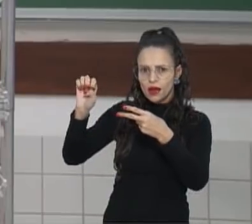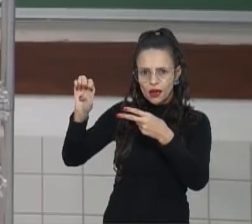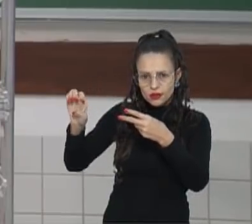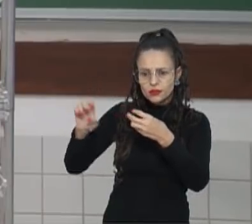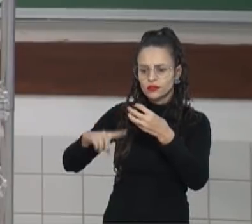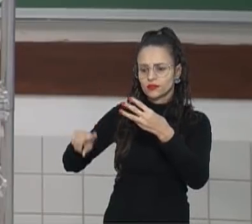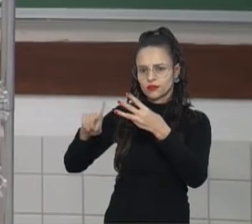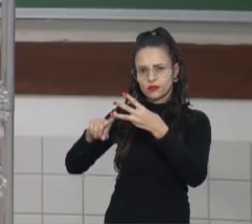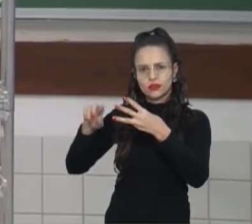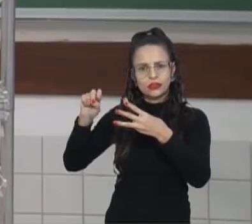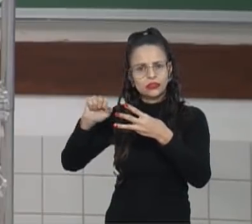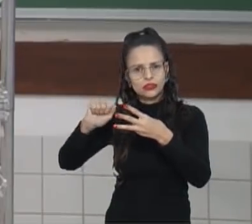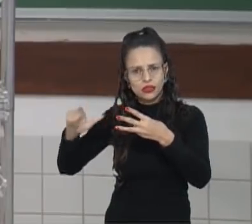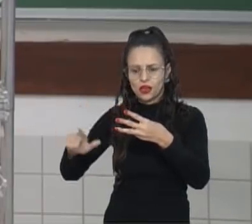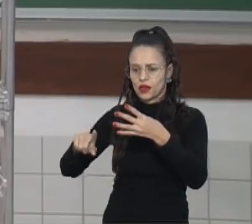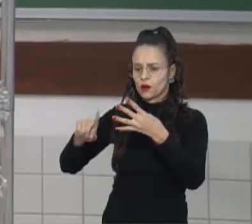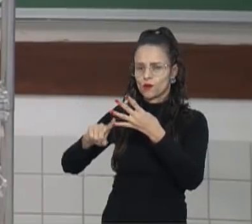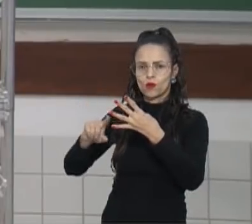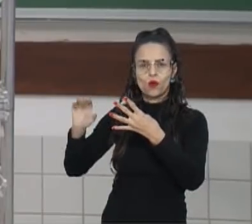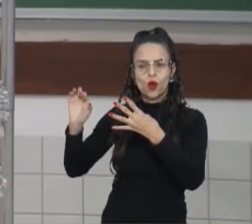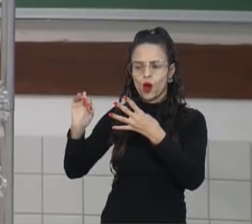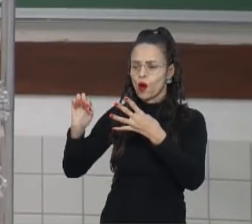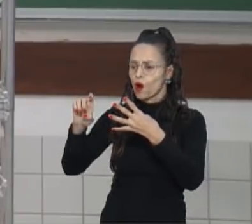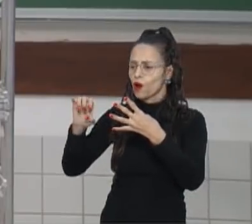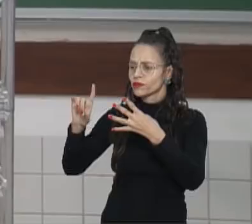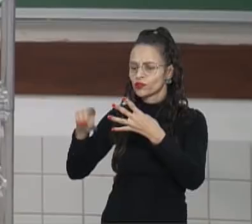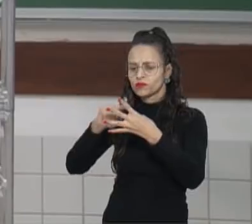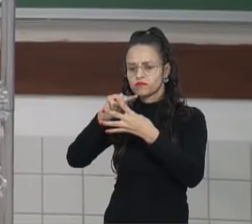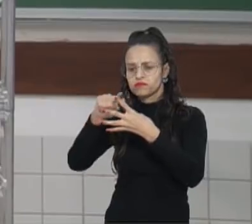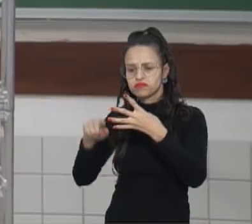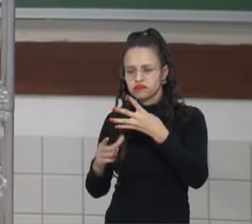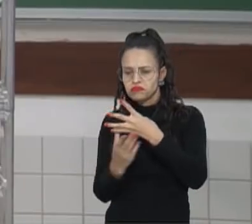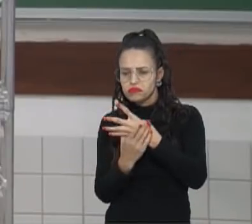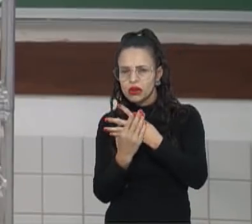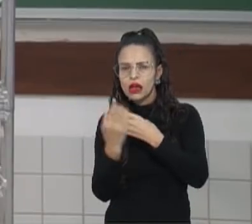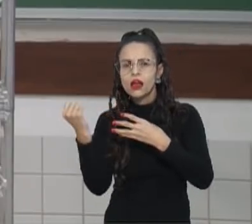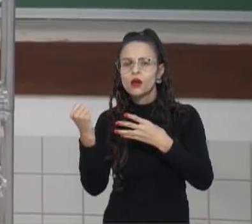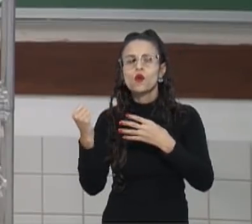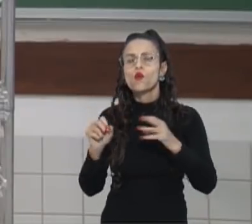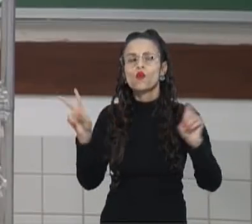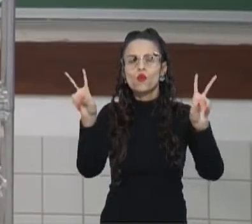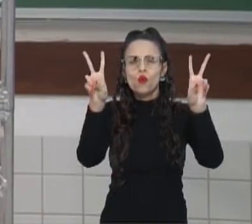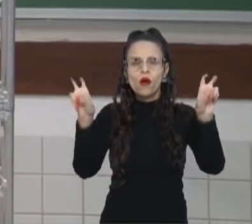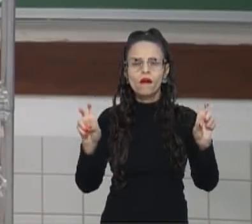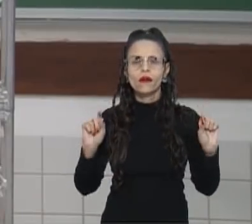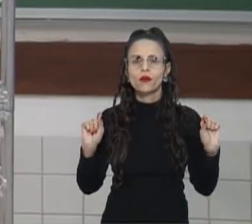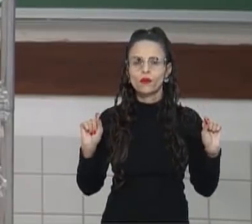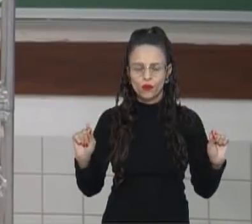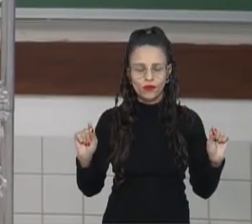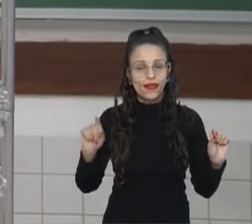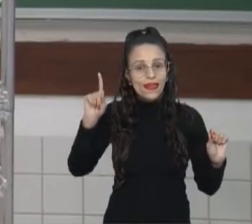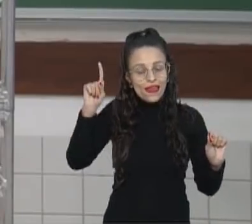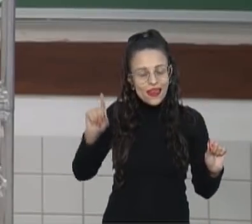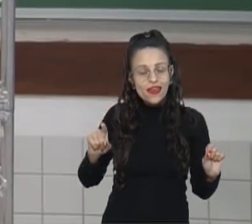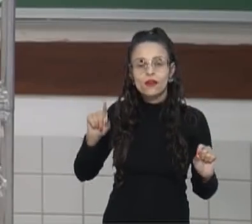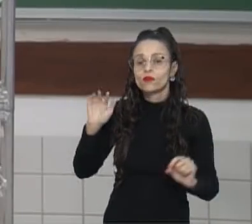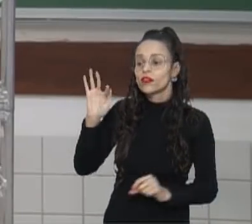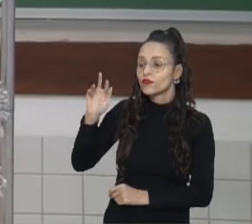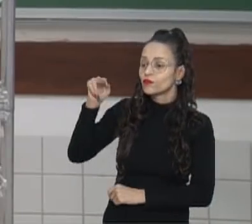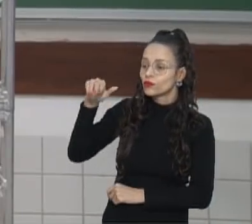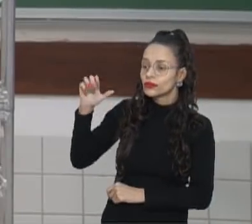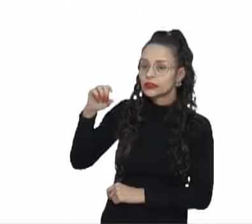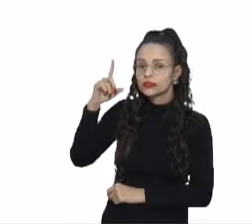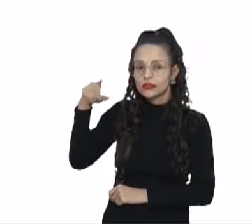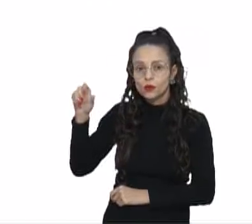E óxidos? Ao mesmo tempo. Quando a gente fala de tudo isso ao mesmo tempo, do que nós estamos falando? Funções